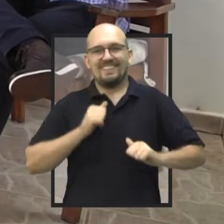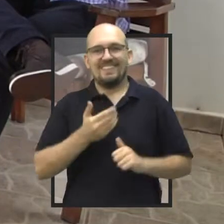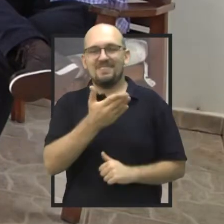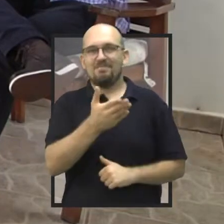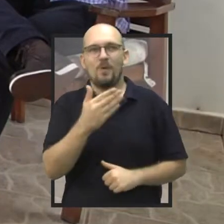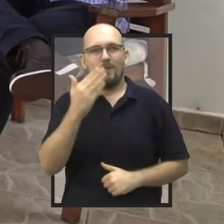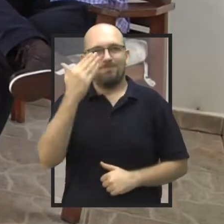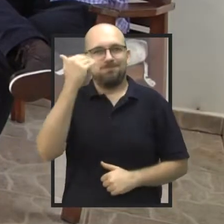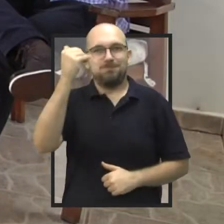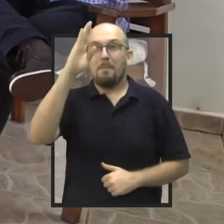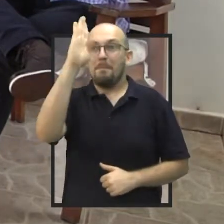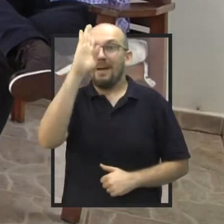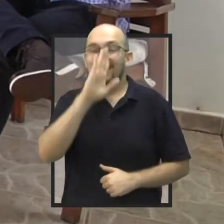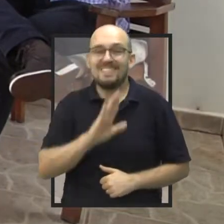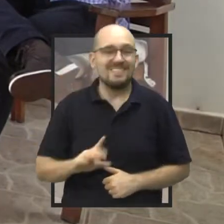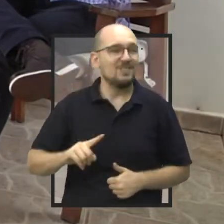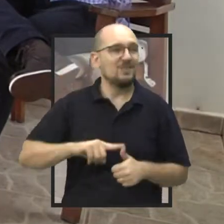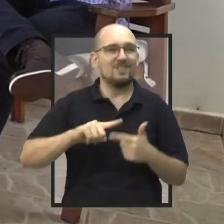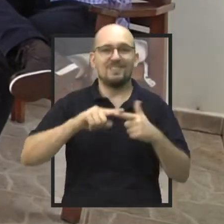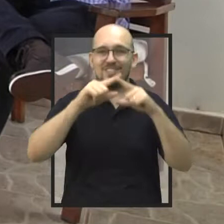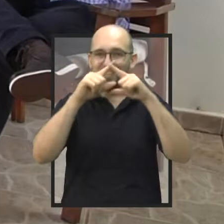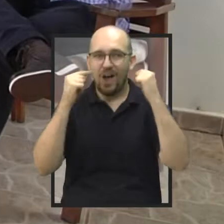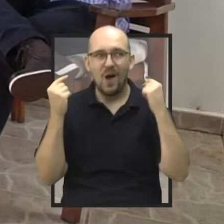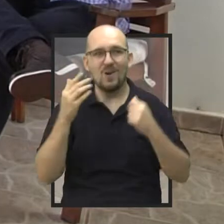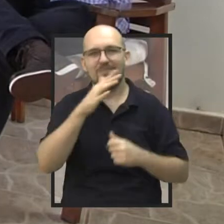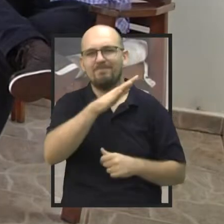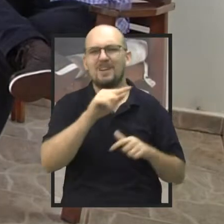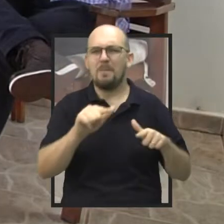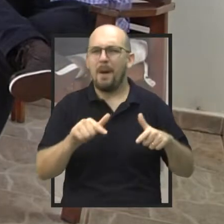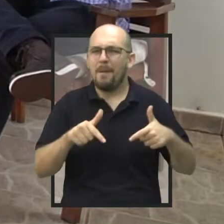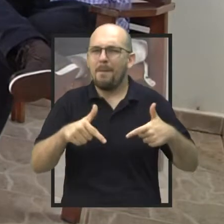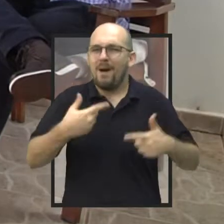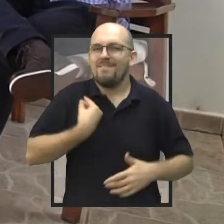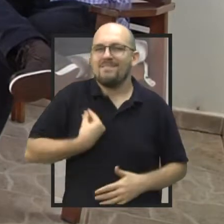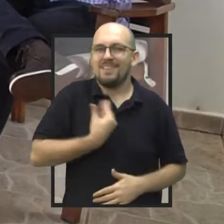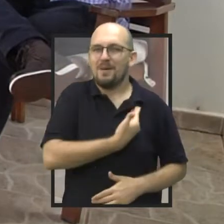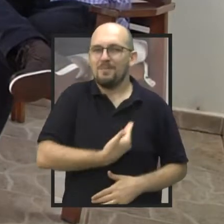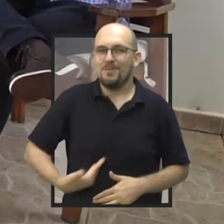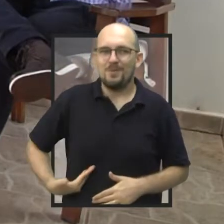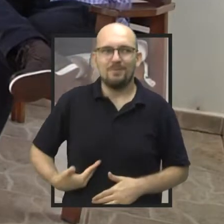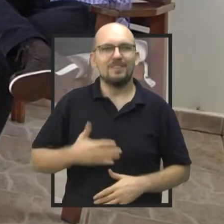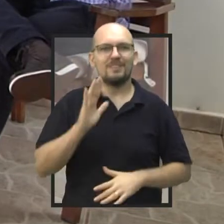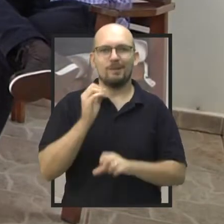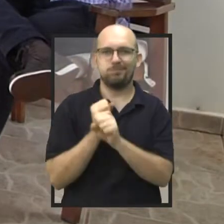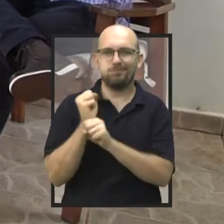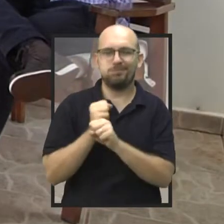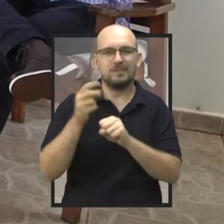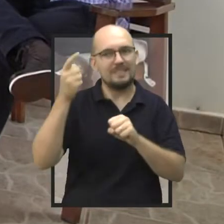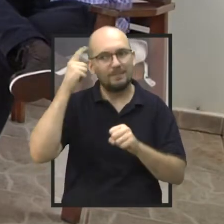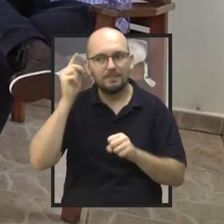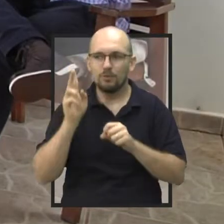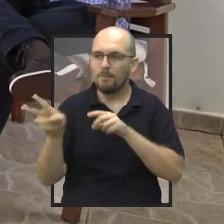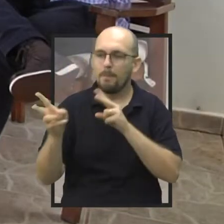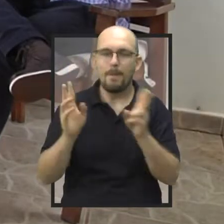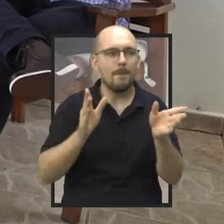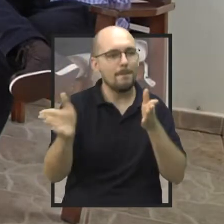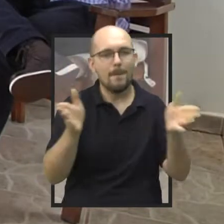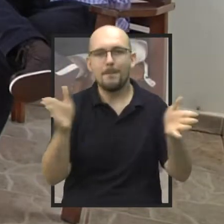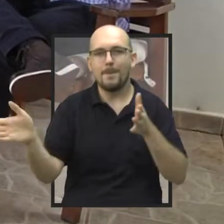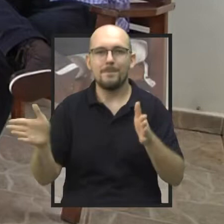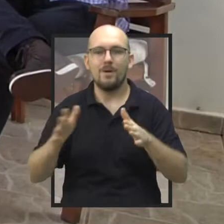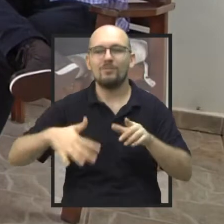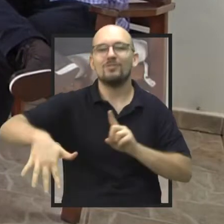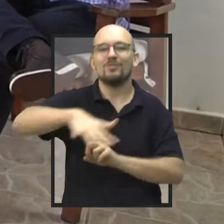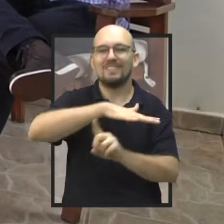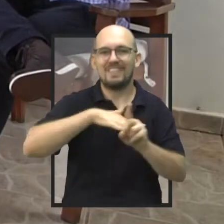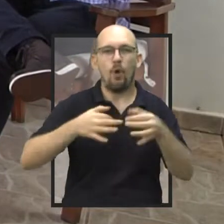como brasileiro, como jauense, uma pessoa que se dedicou aí à vida pública, que sempre pensou no próximo e